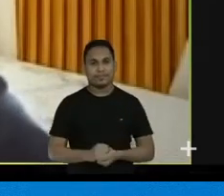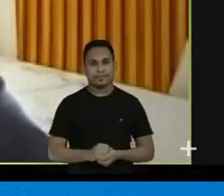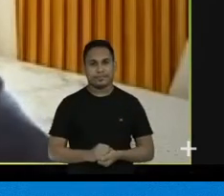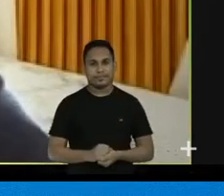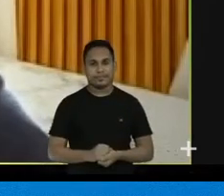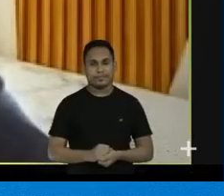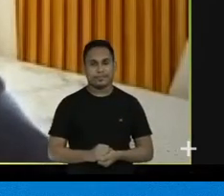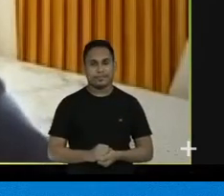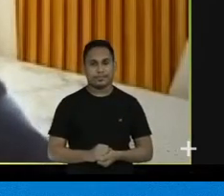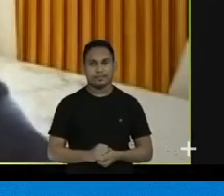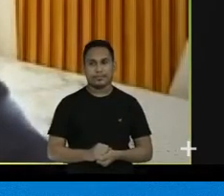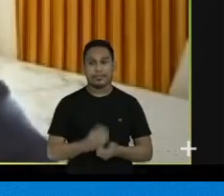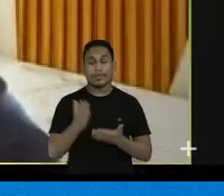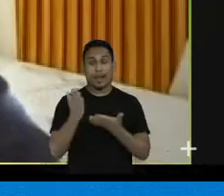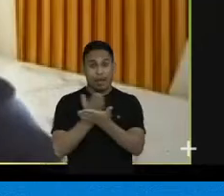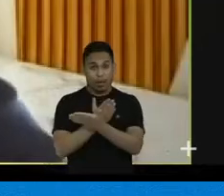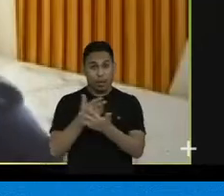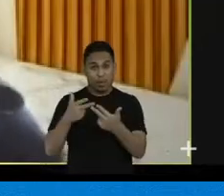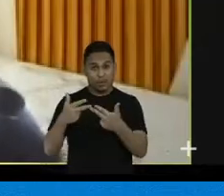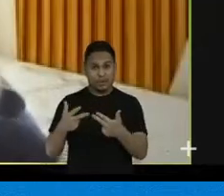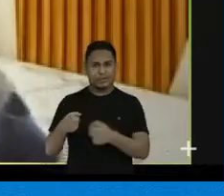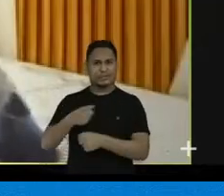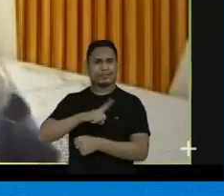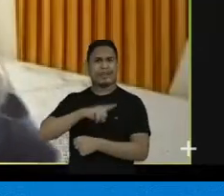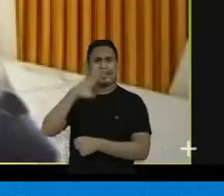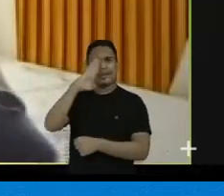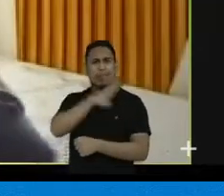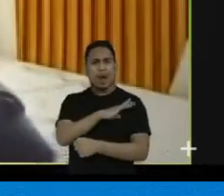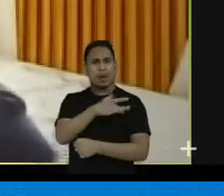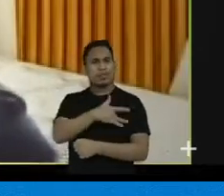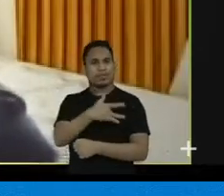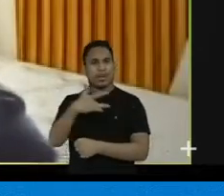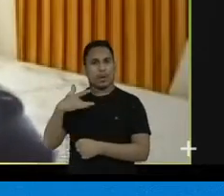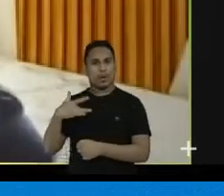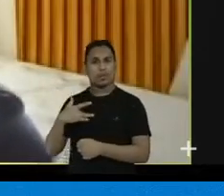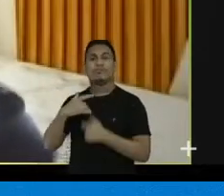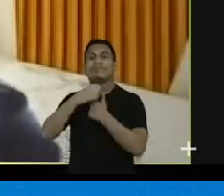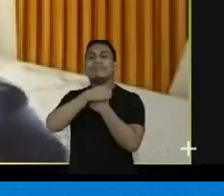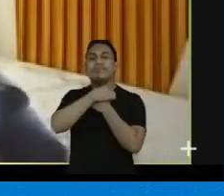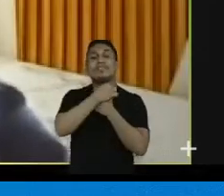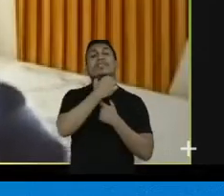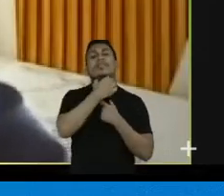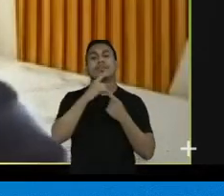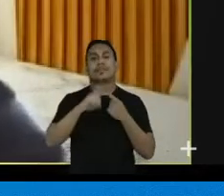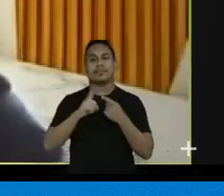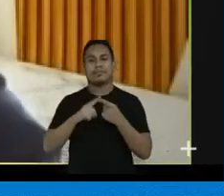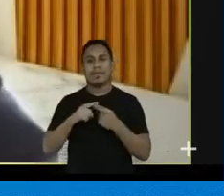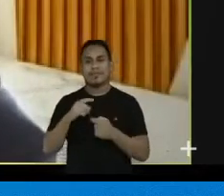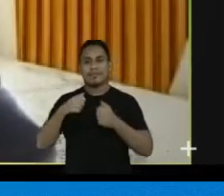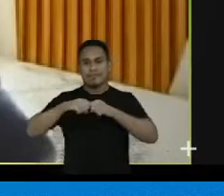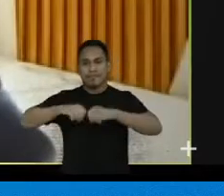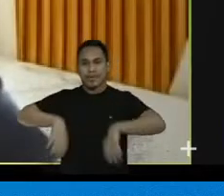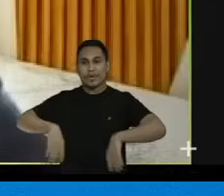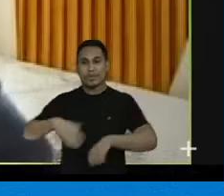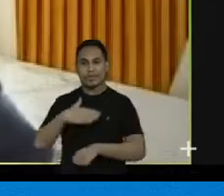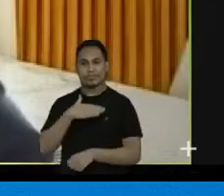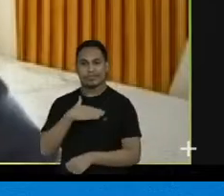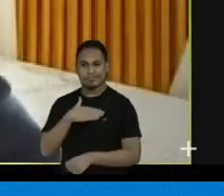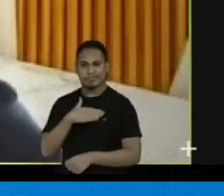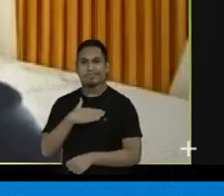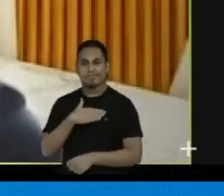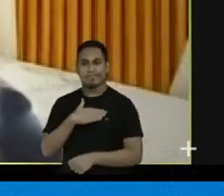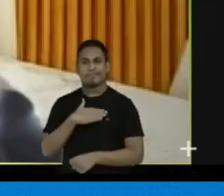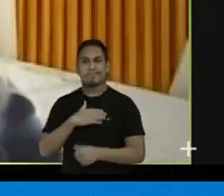mal para a saúde da nossa tireoide, fazem mal para a saúde da nossa mama. Muitos dos distúrbios de